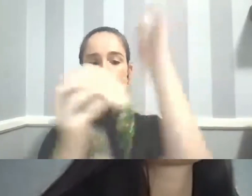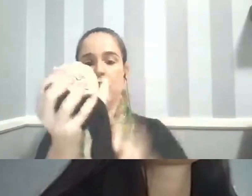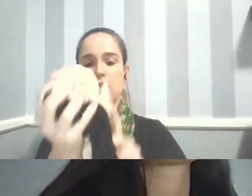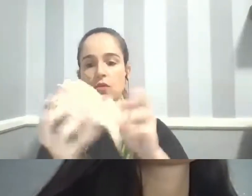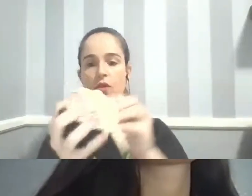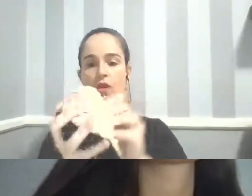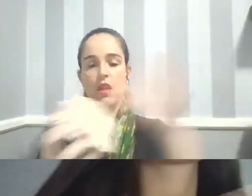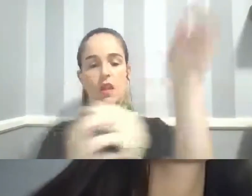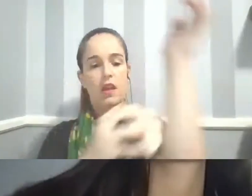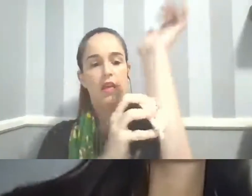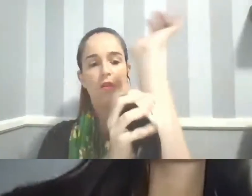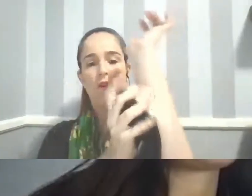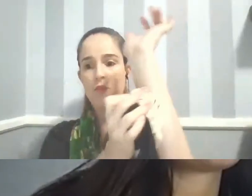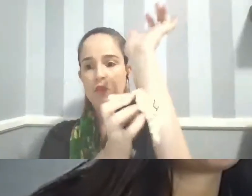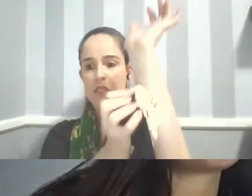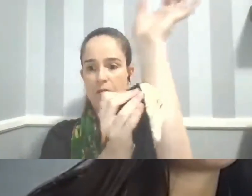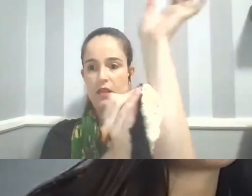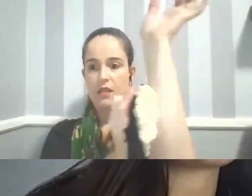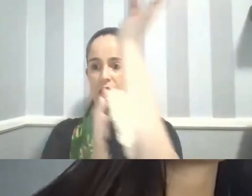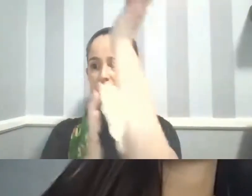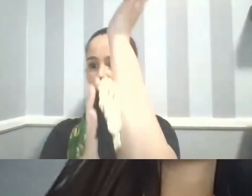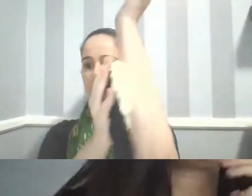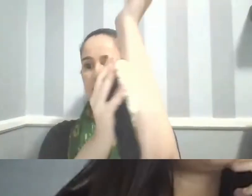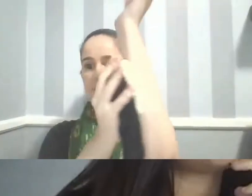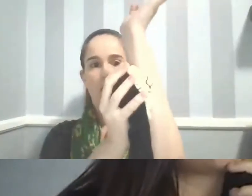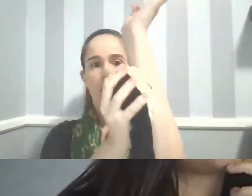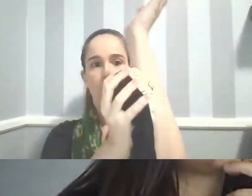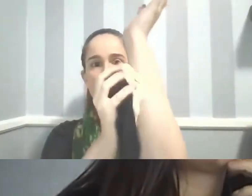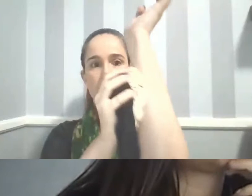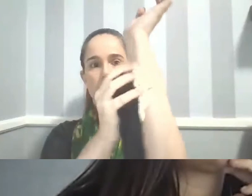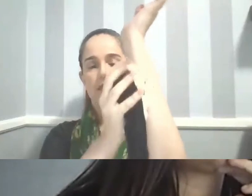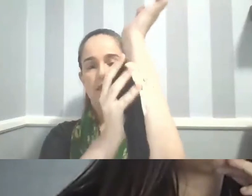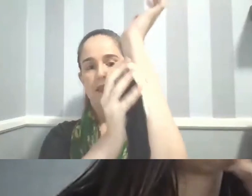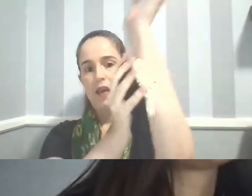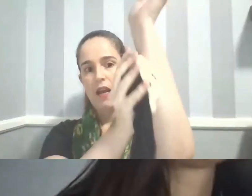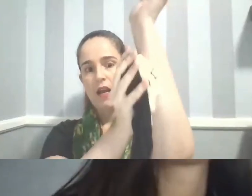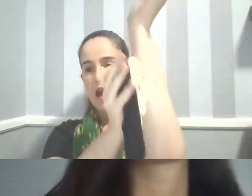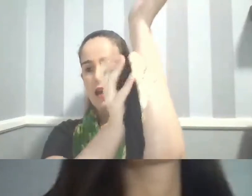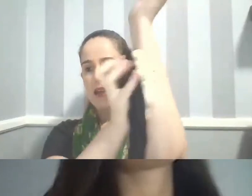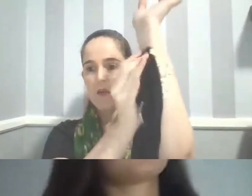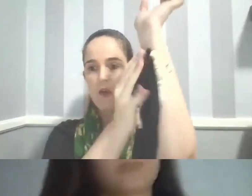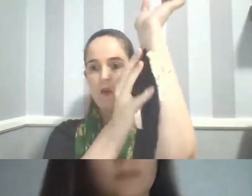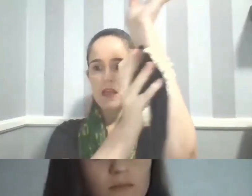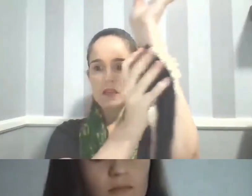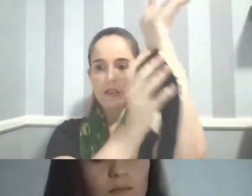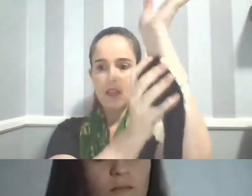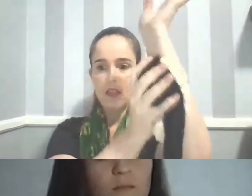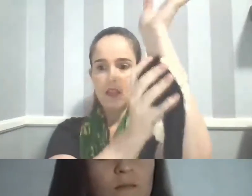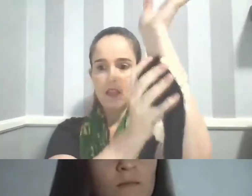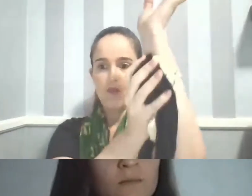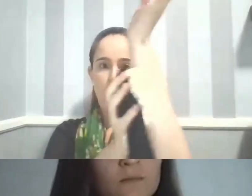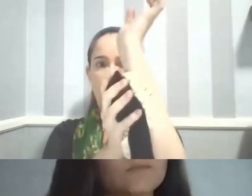um outro pano e colocar por cima. Então, eu tenho uma compressa clara e uma